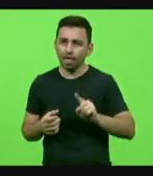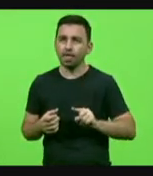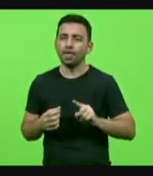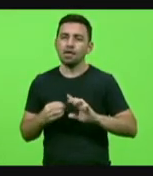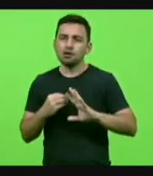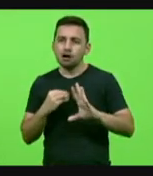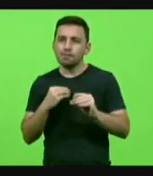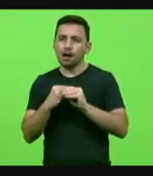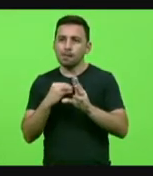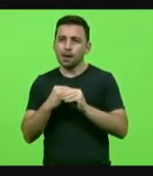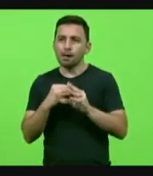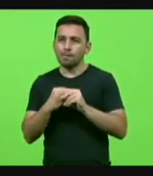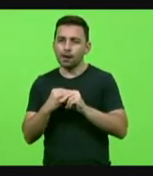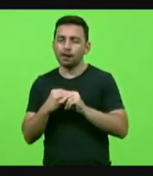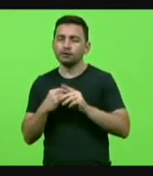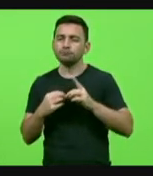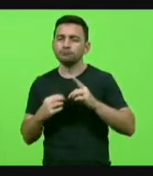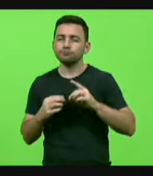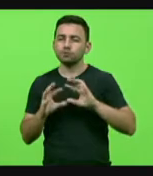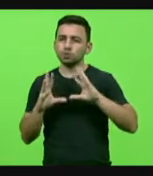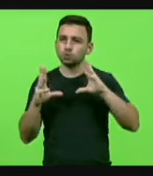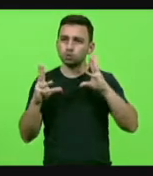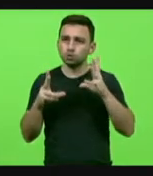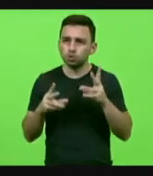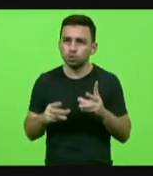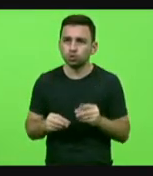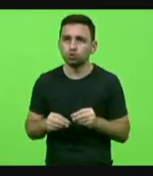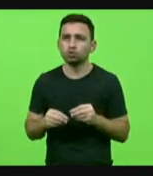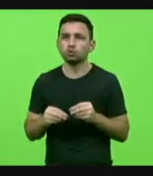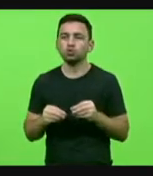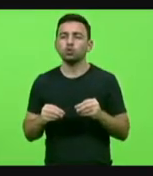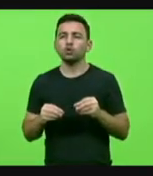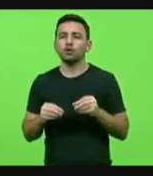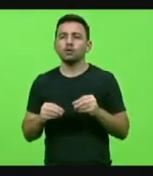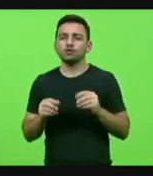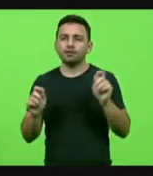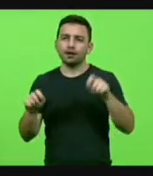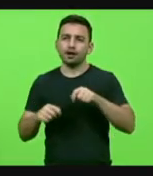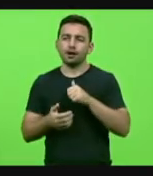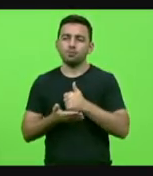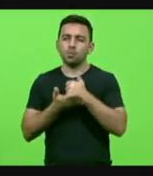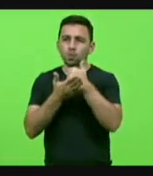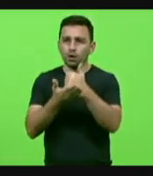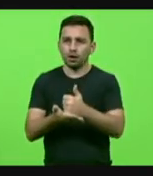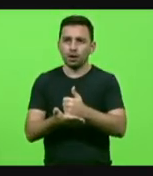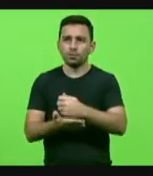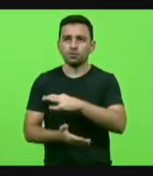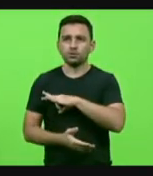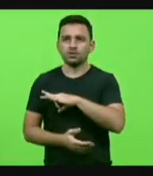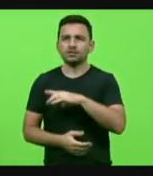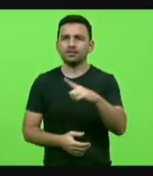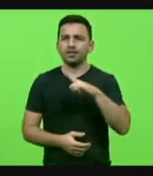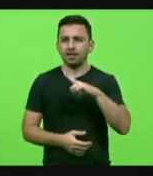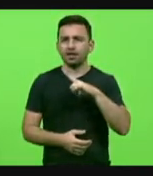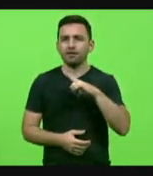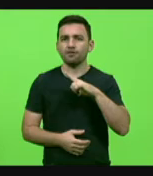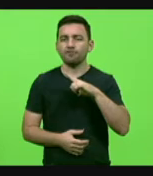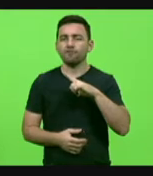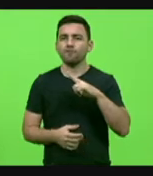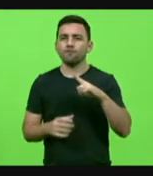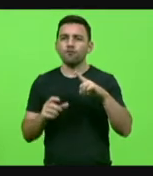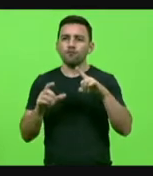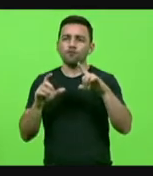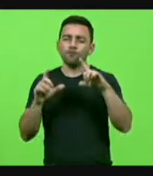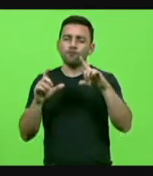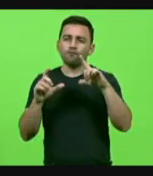parlamentares proporcionaram à polícia. Eu disse, eu tenho fotos